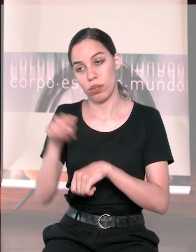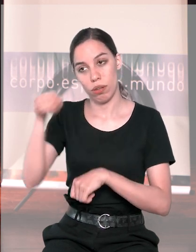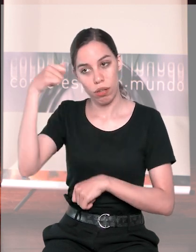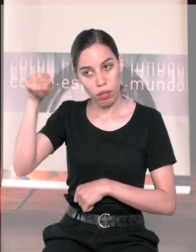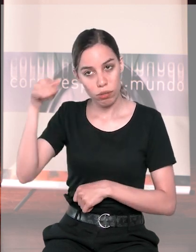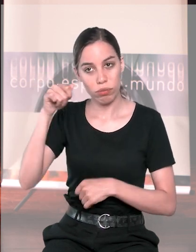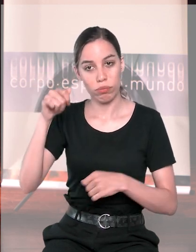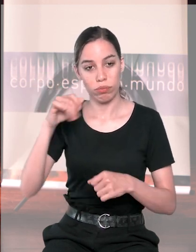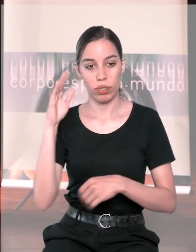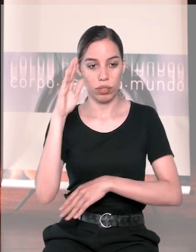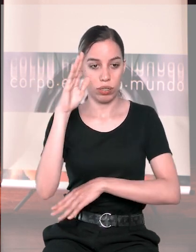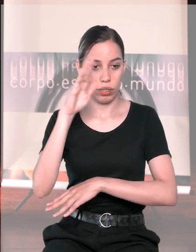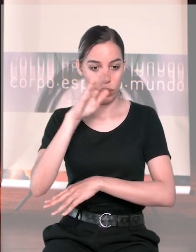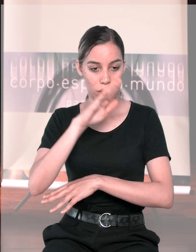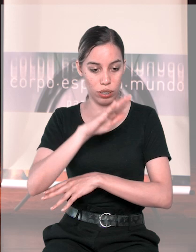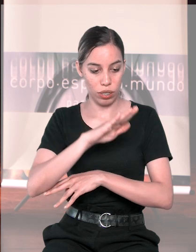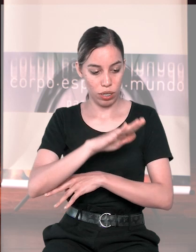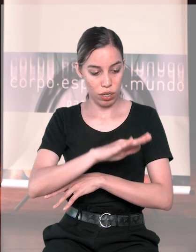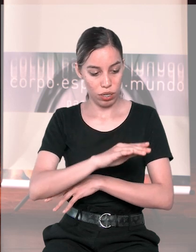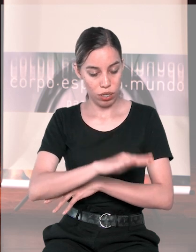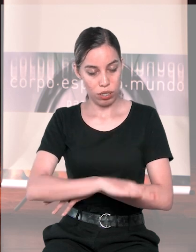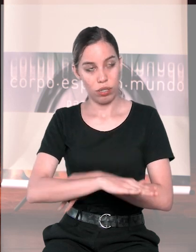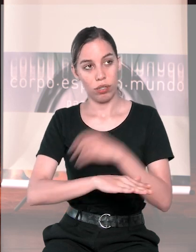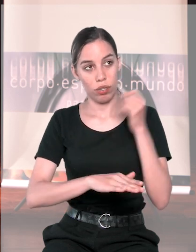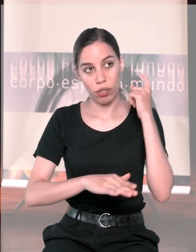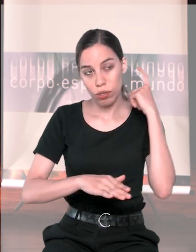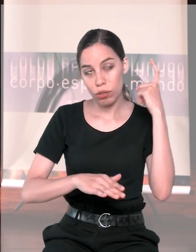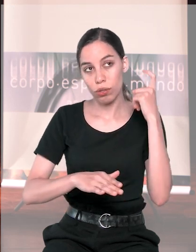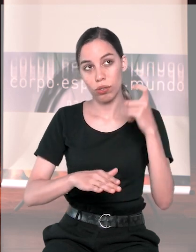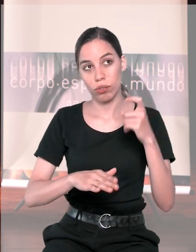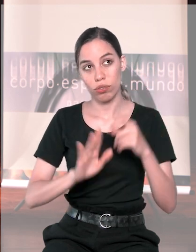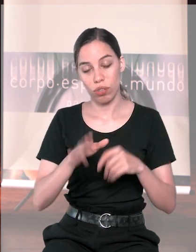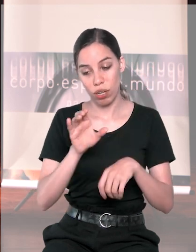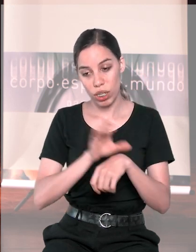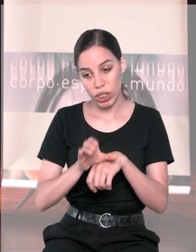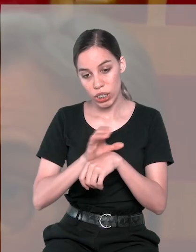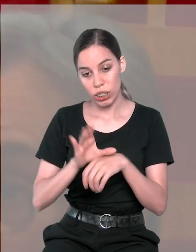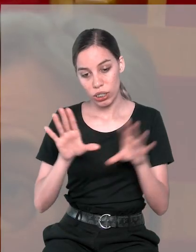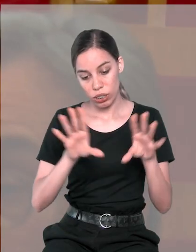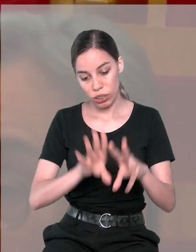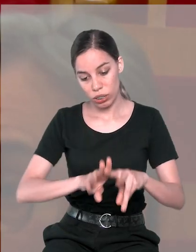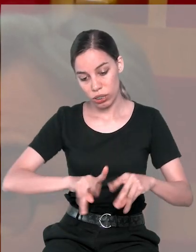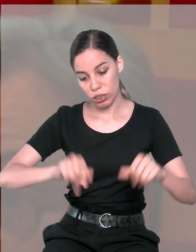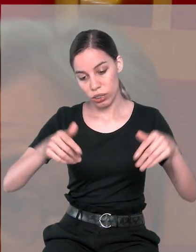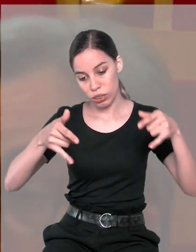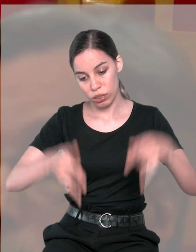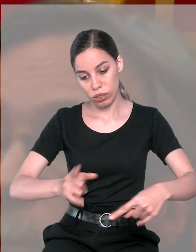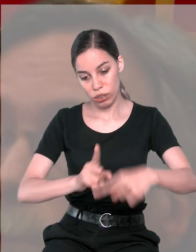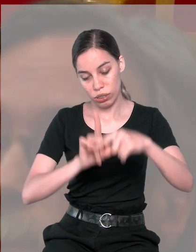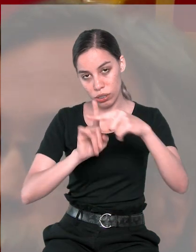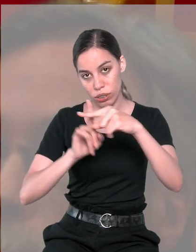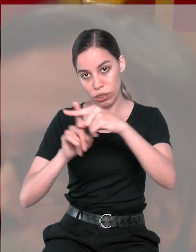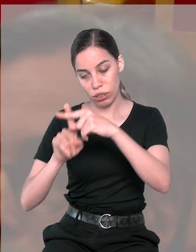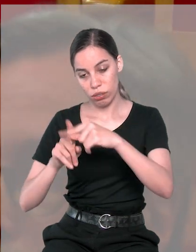mistura com um som, e aí vem já cinza, o columbário, já cinza se concentra, pó de tumbas,